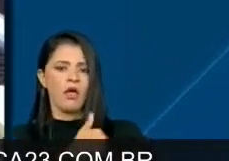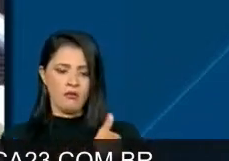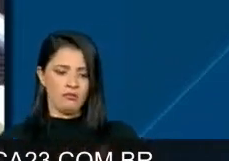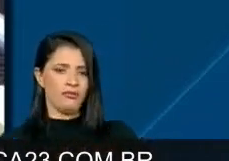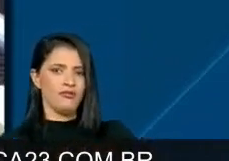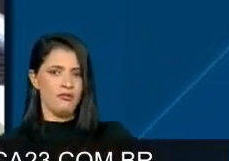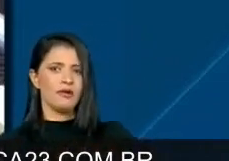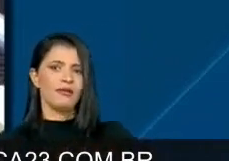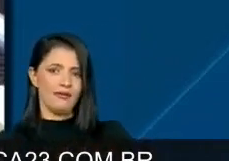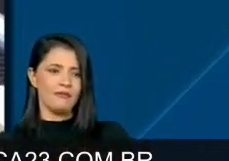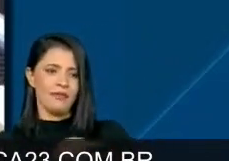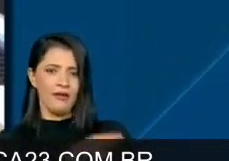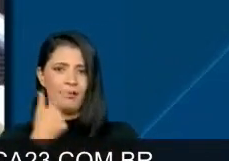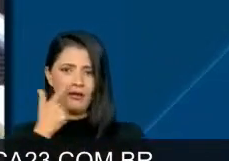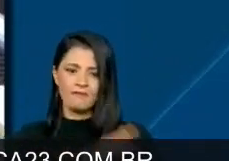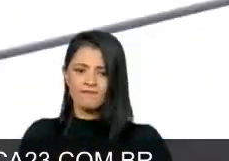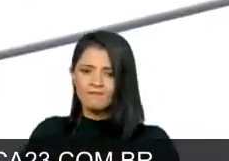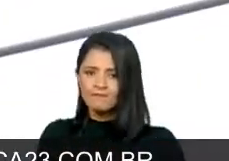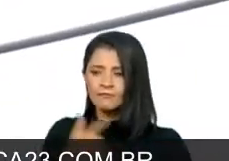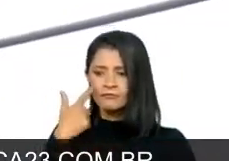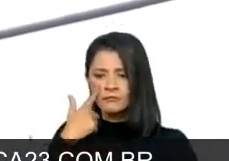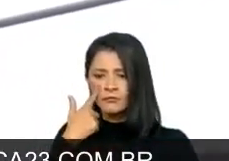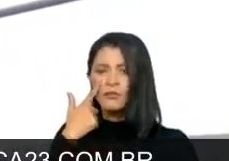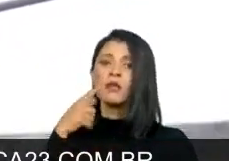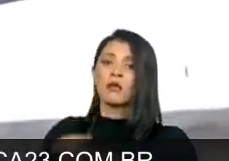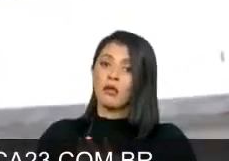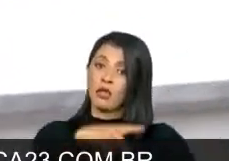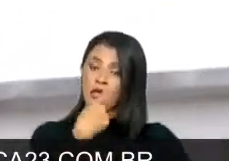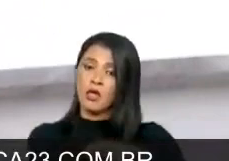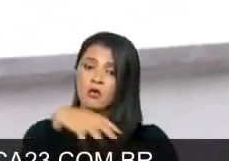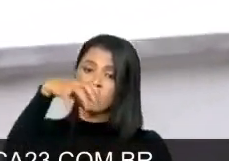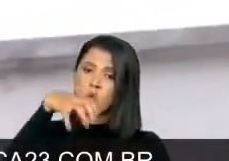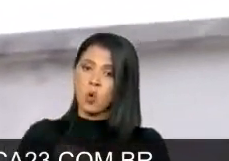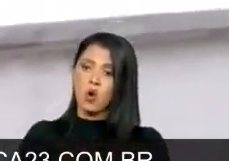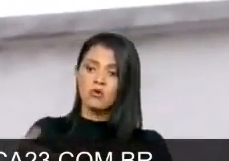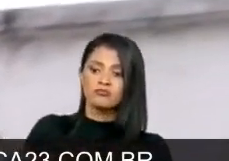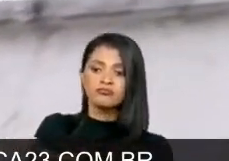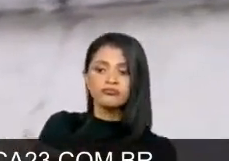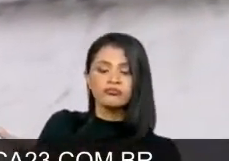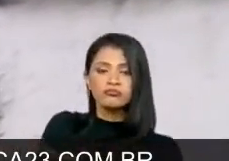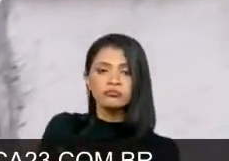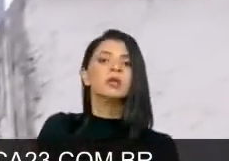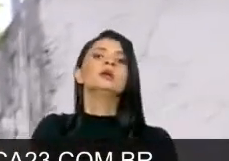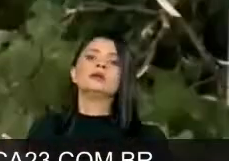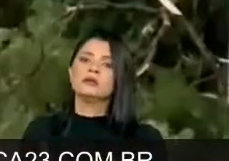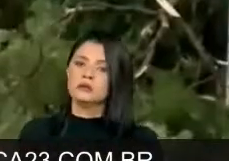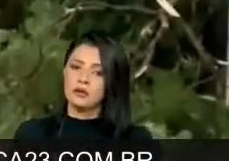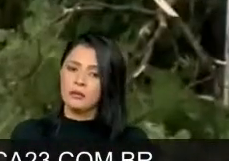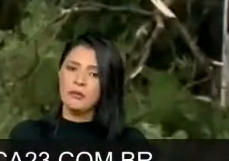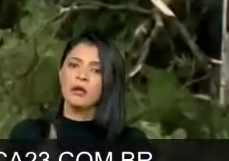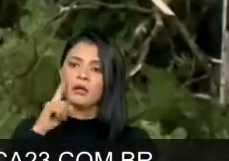pública ela atue como especialmente um órgão moderador e um órgão